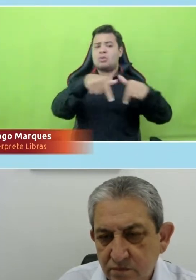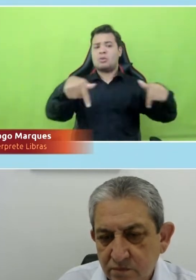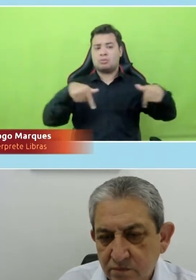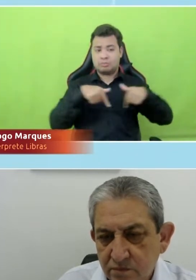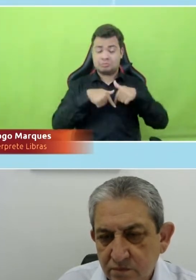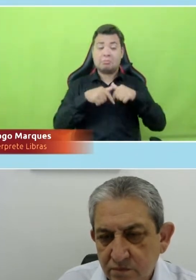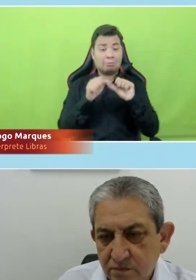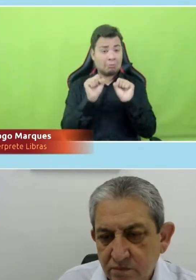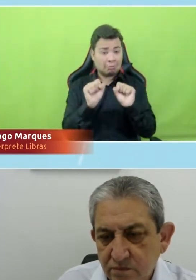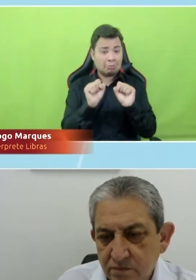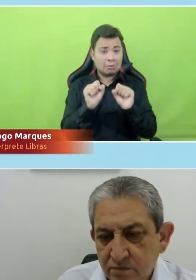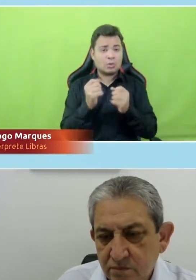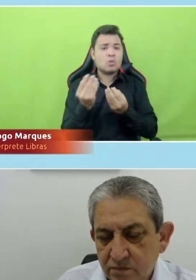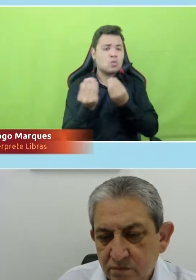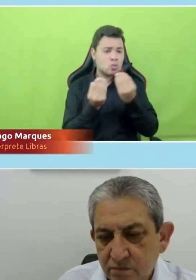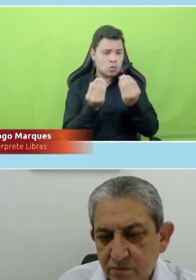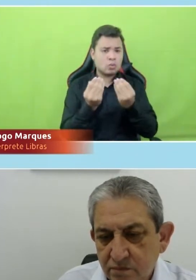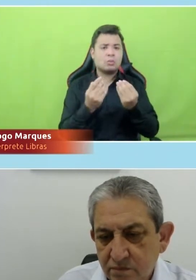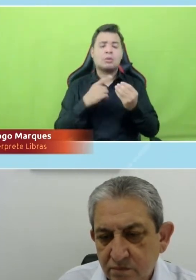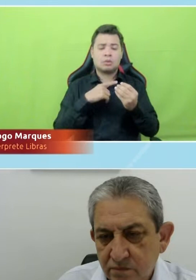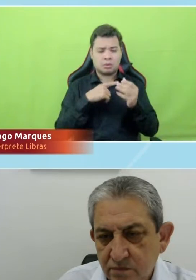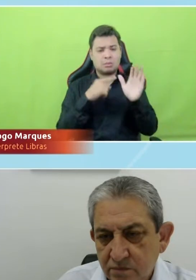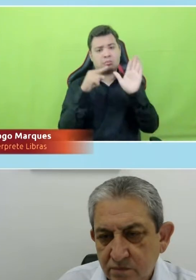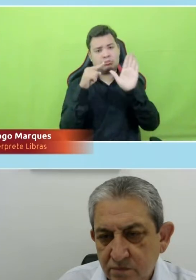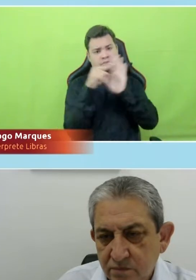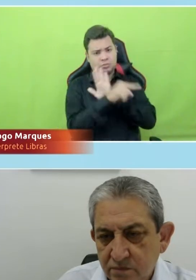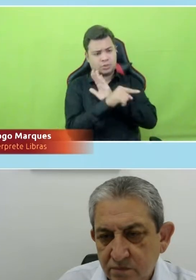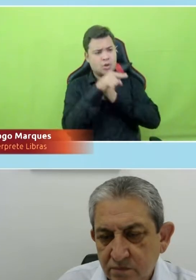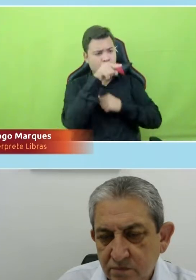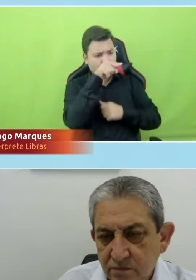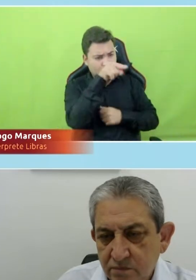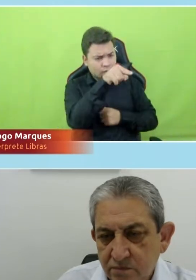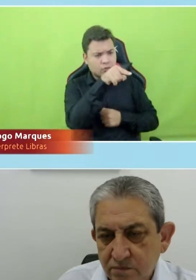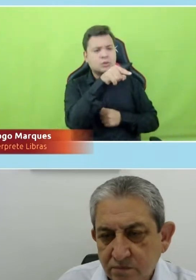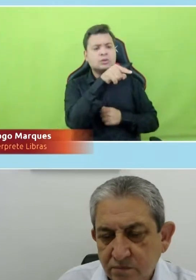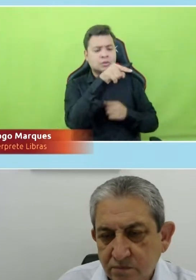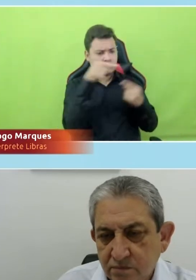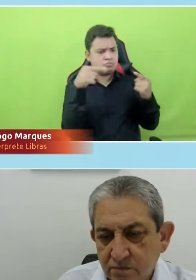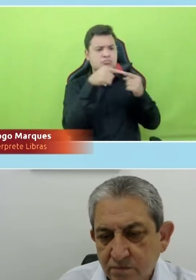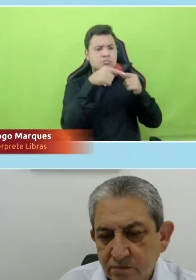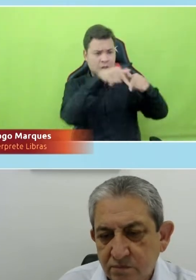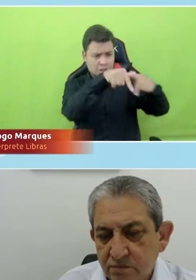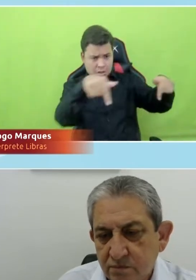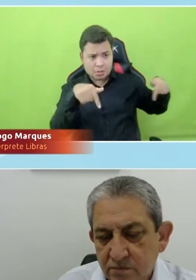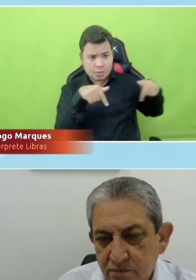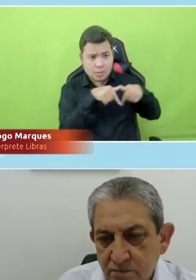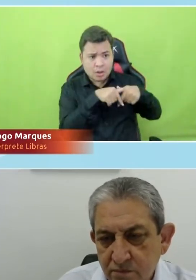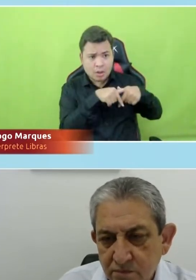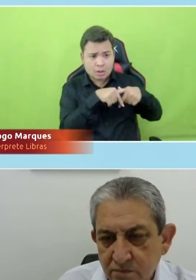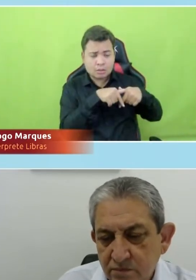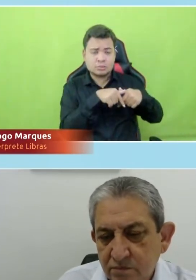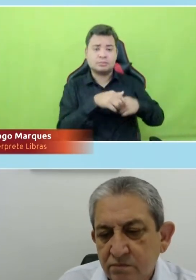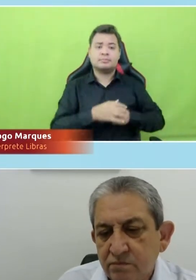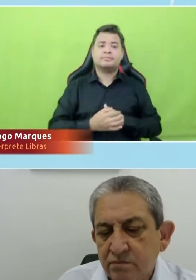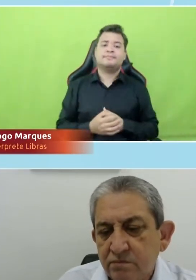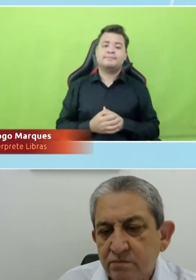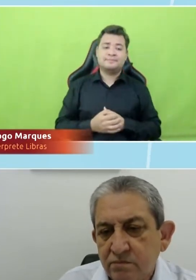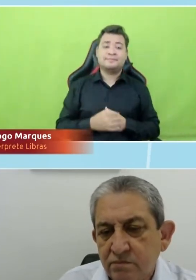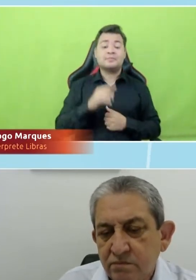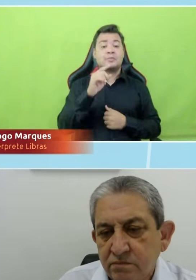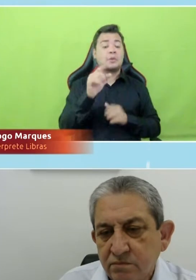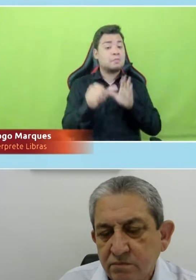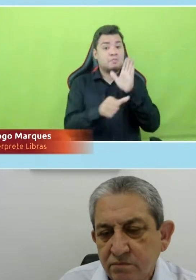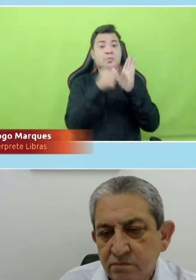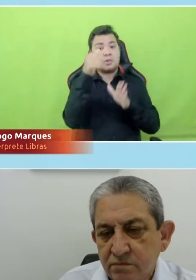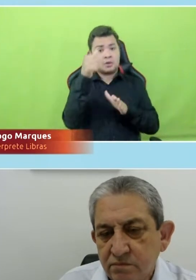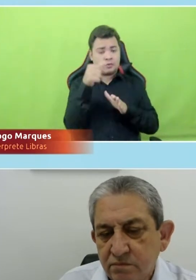quilombola. Isso por meio de uma questão específica. Você se considera quilombola? É a primeira vez que ocorre essa